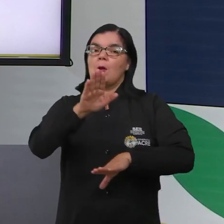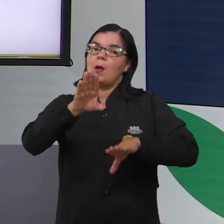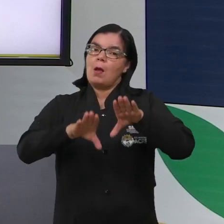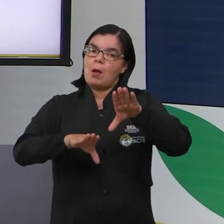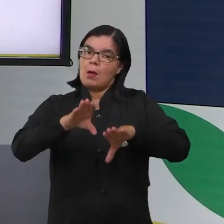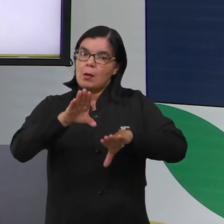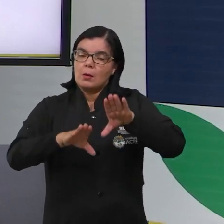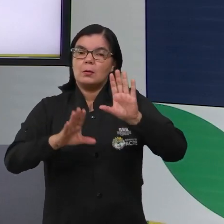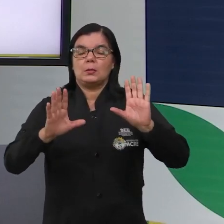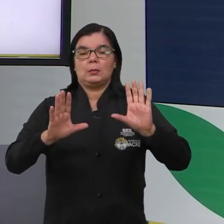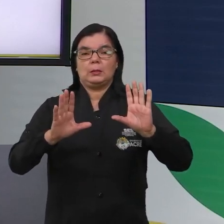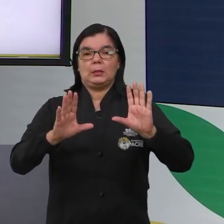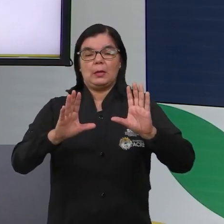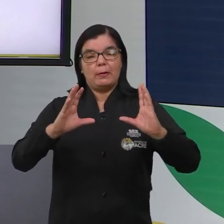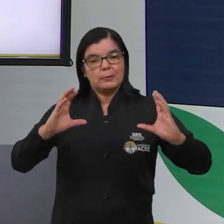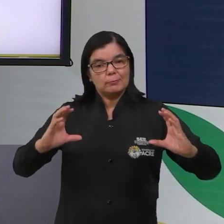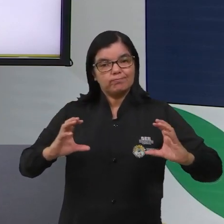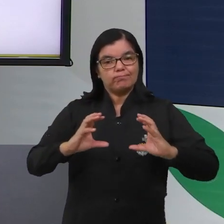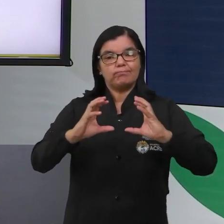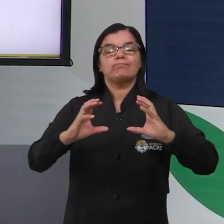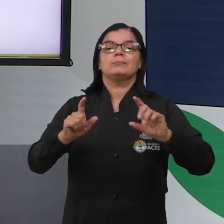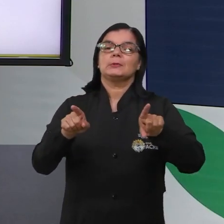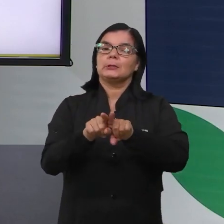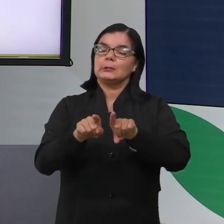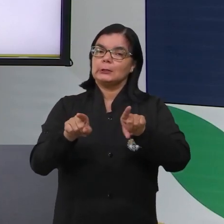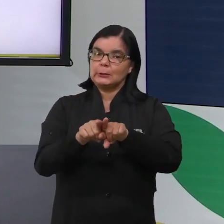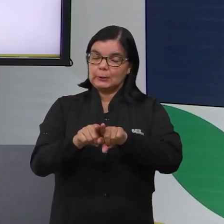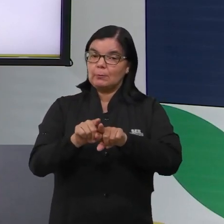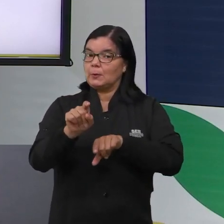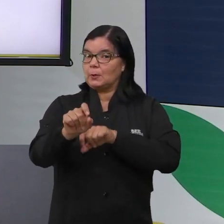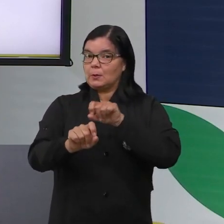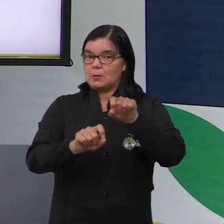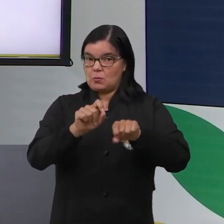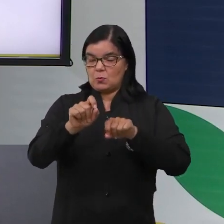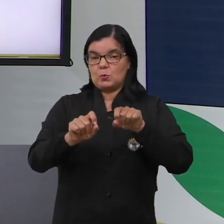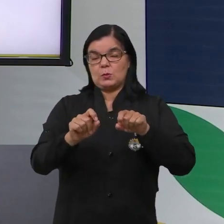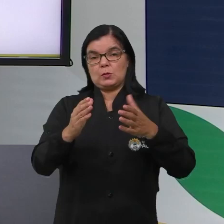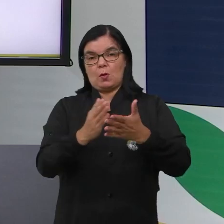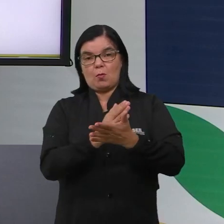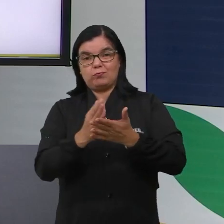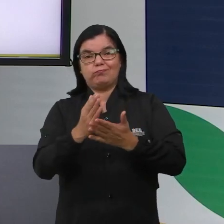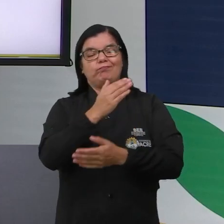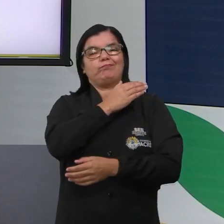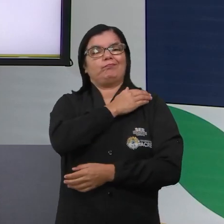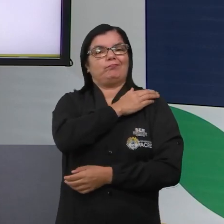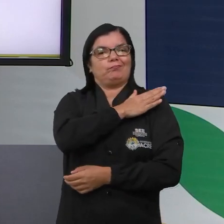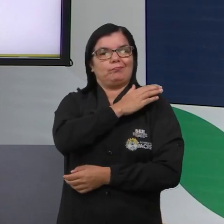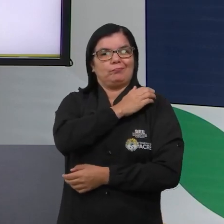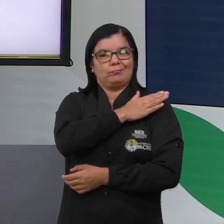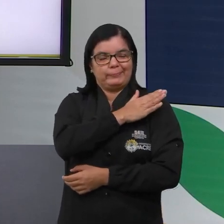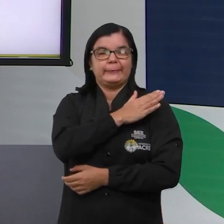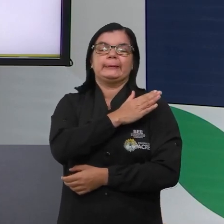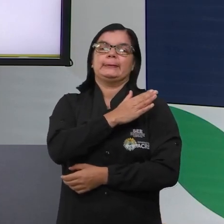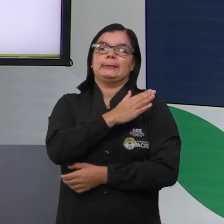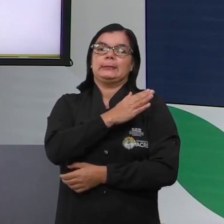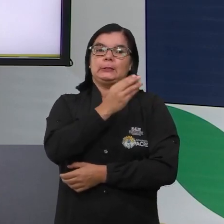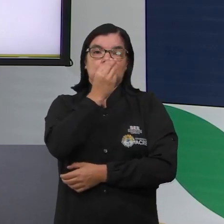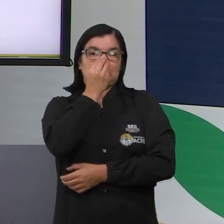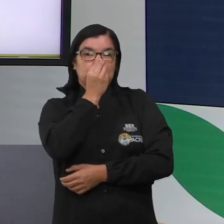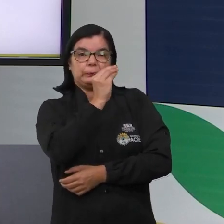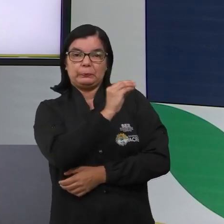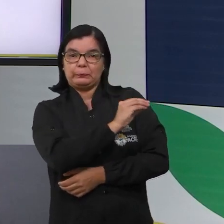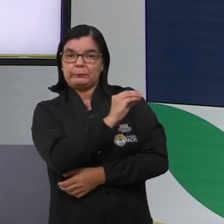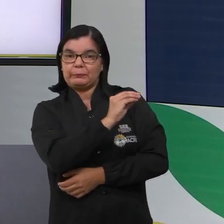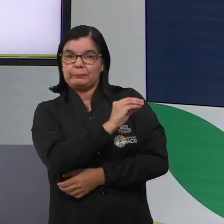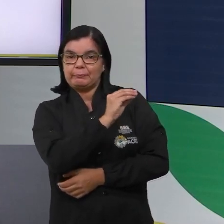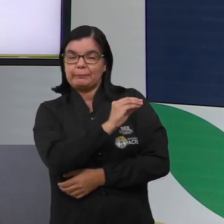vezes esse choque cultural também conduz a um certo preconceito, a uma certa